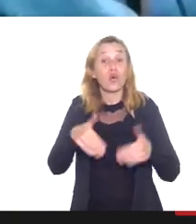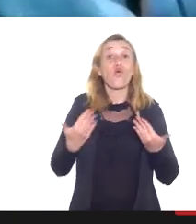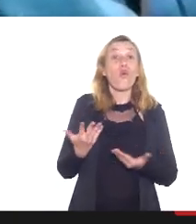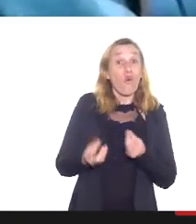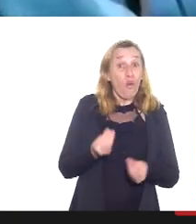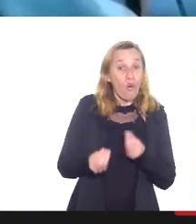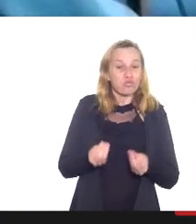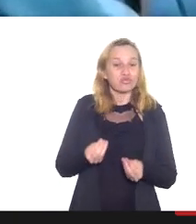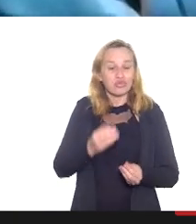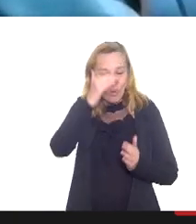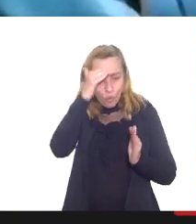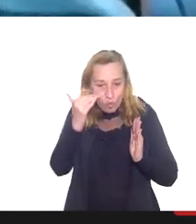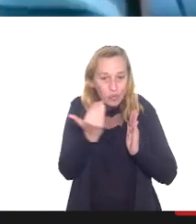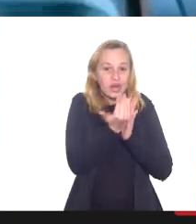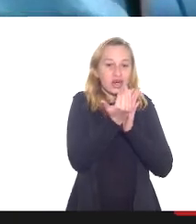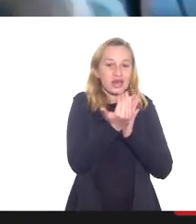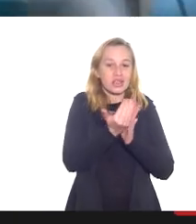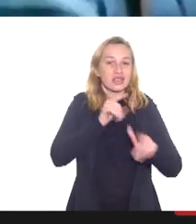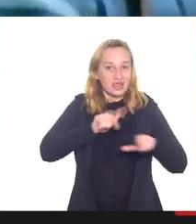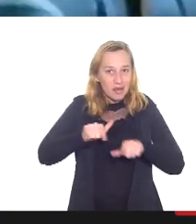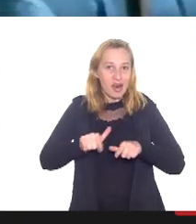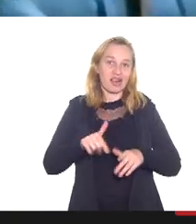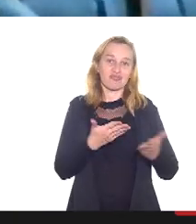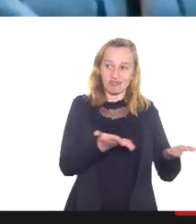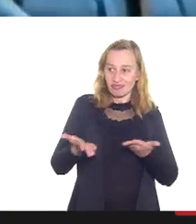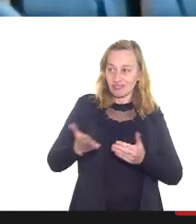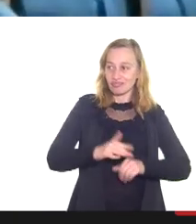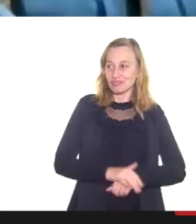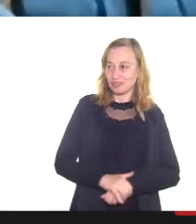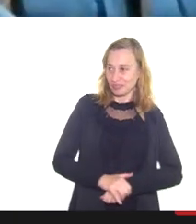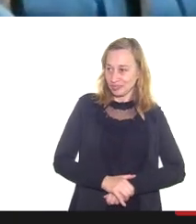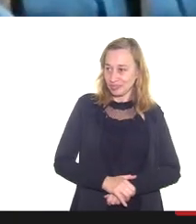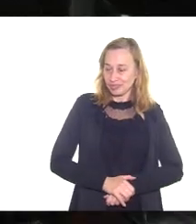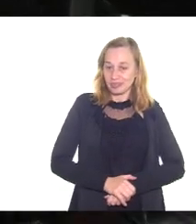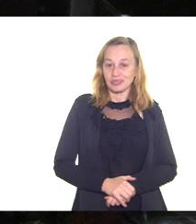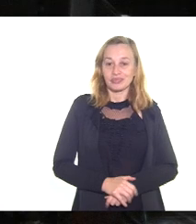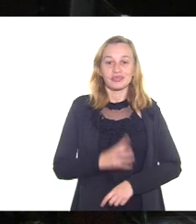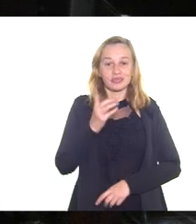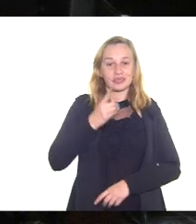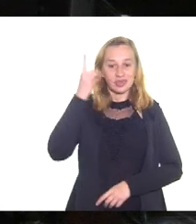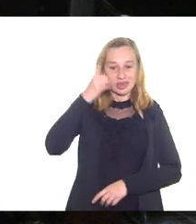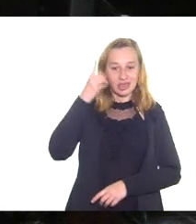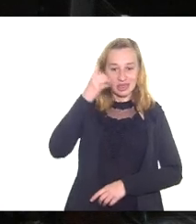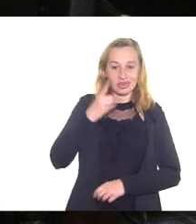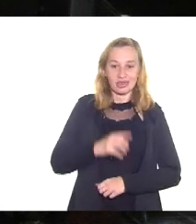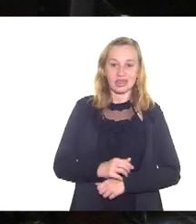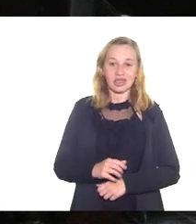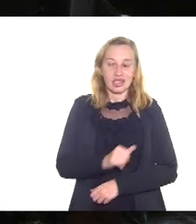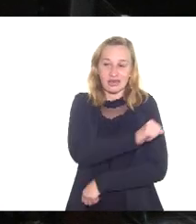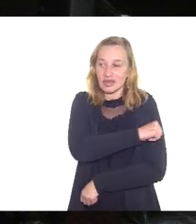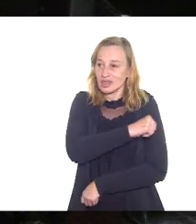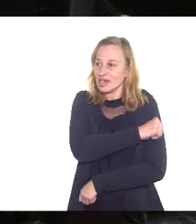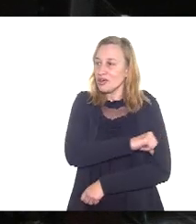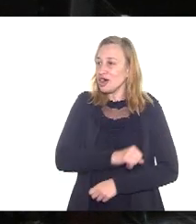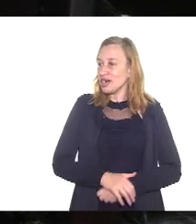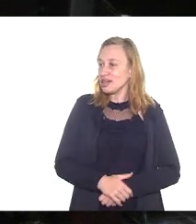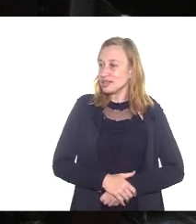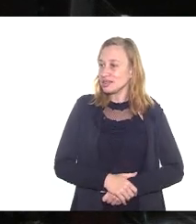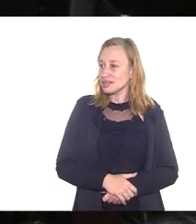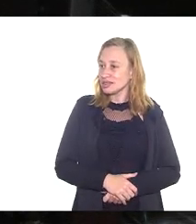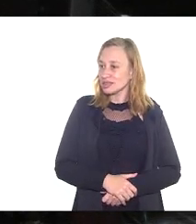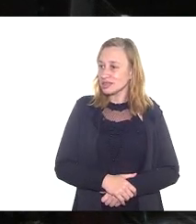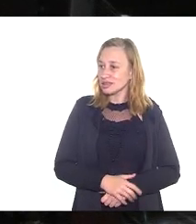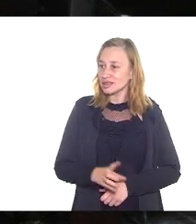proceder e como cumprir essas, fazer cumprir essas metas. Deputada Fermeira, perdão, deputada Tia